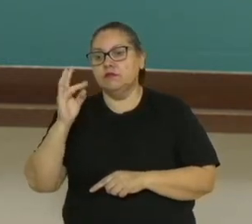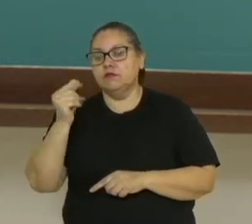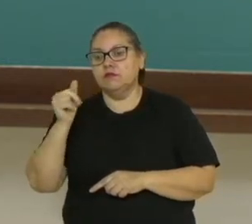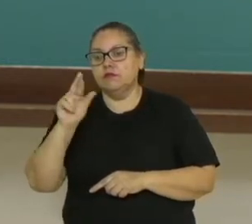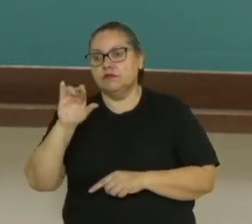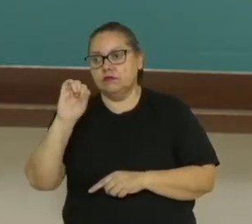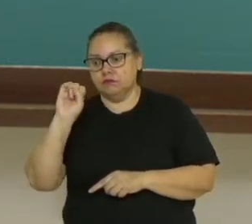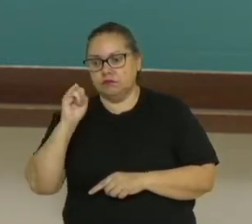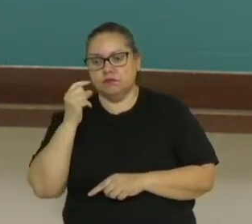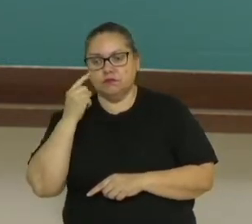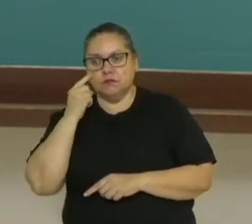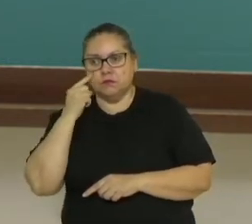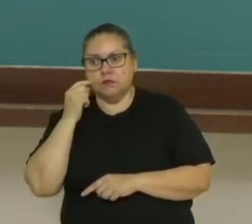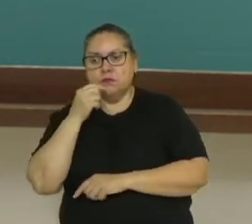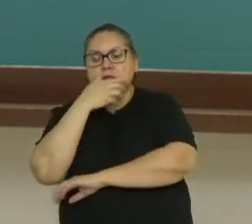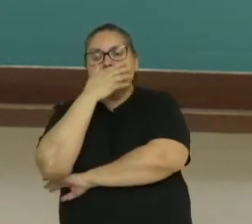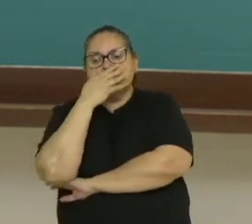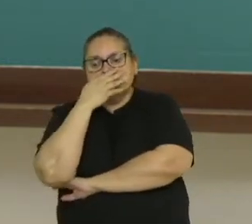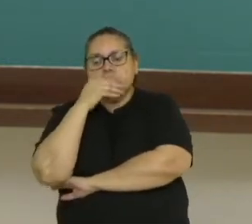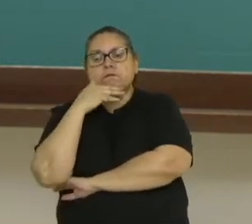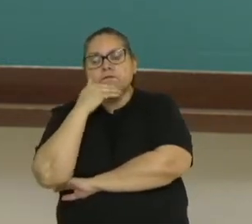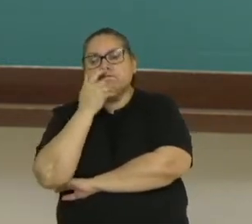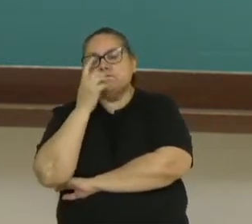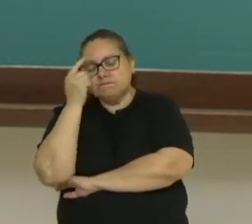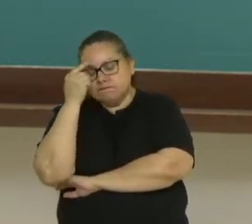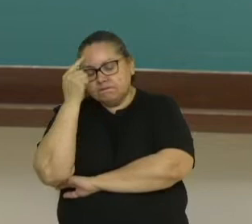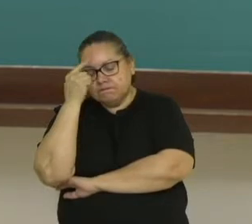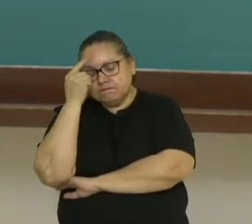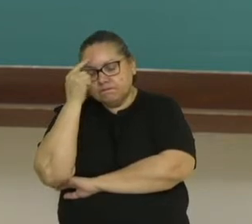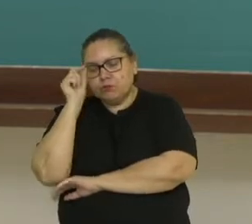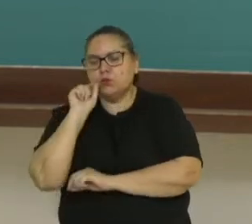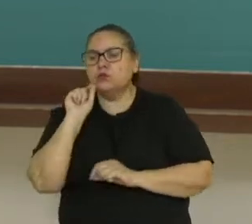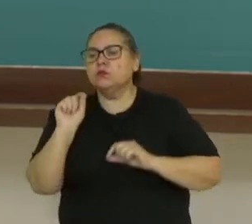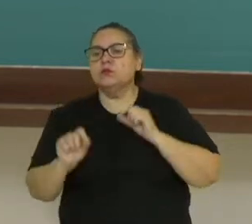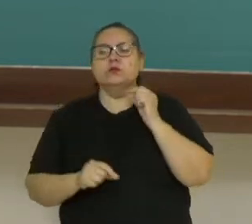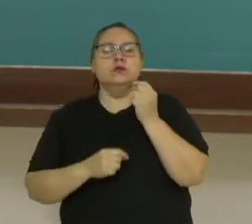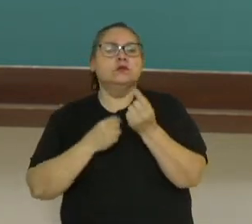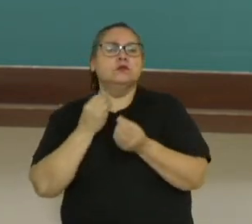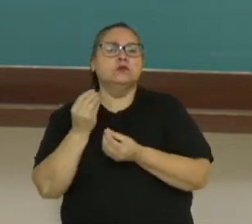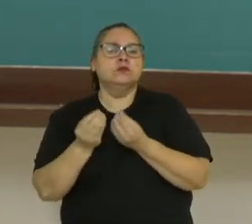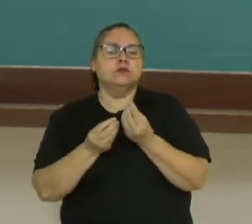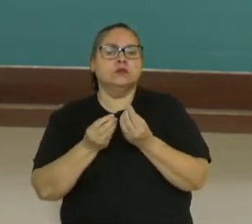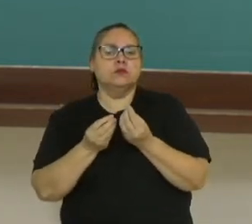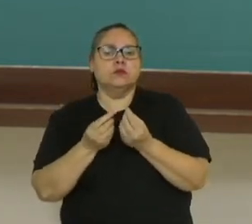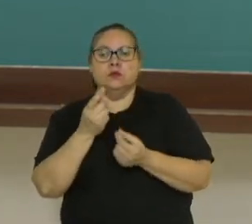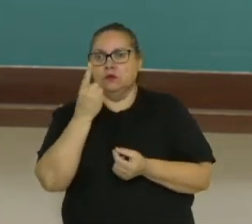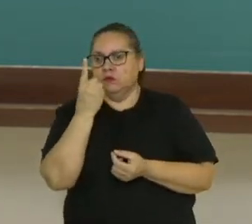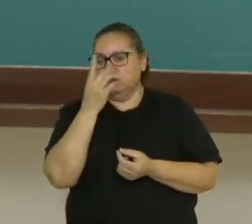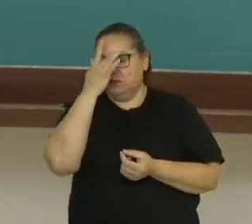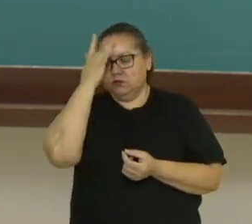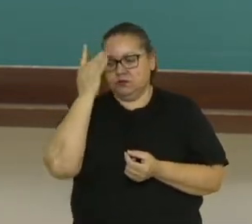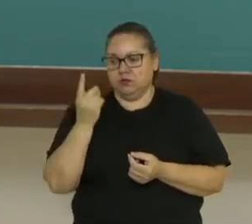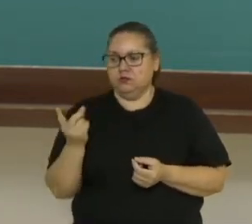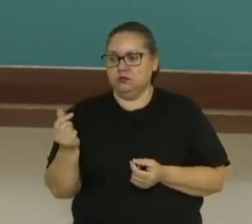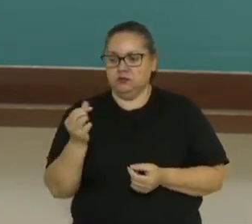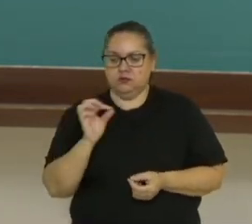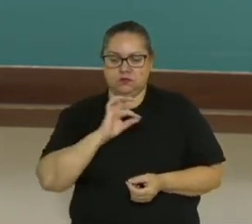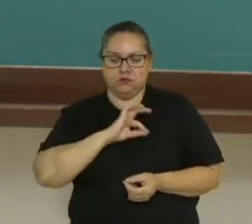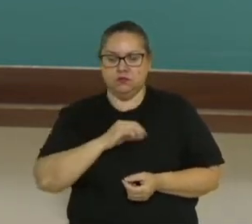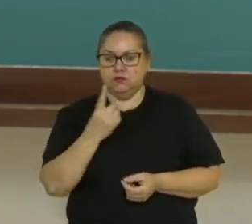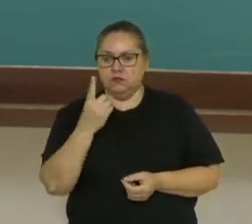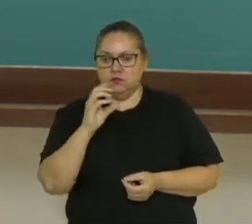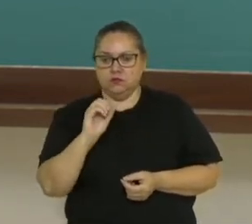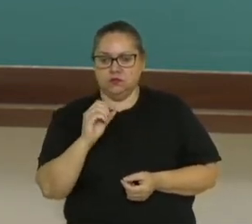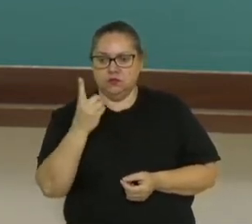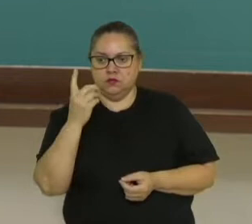olhar essas afirmações e pensar que uma pessoa que ganha